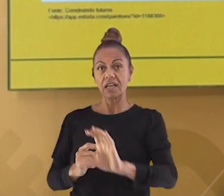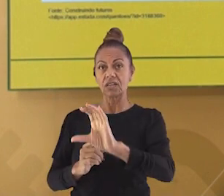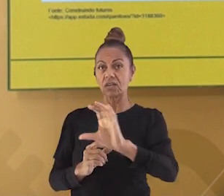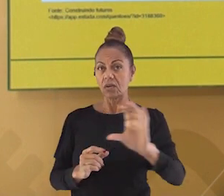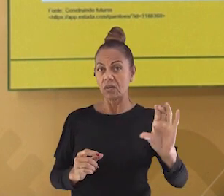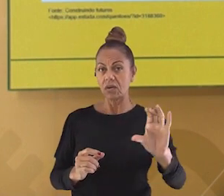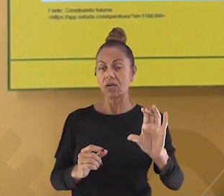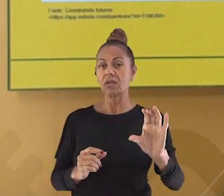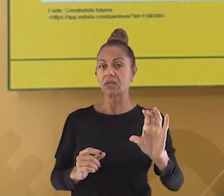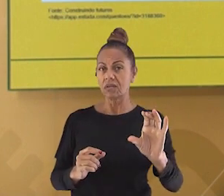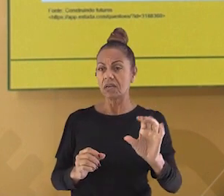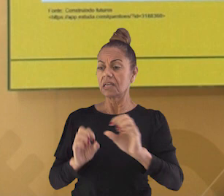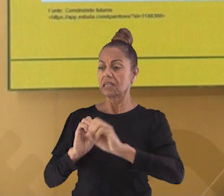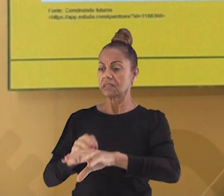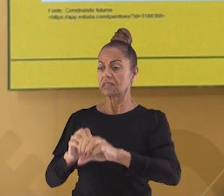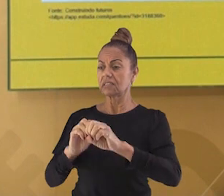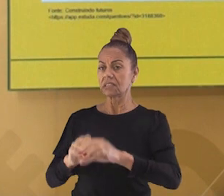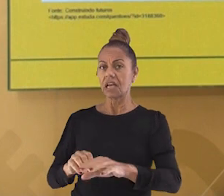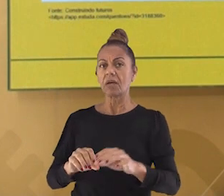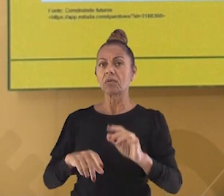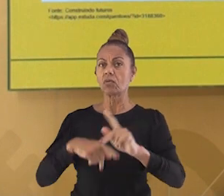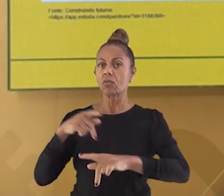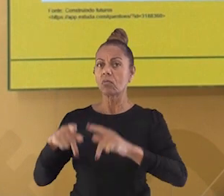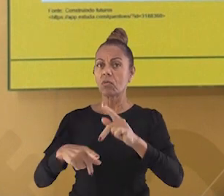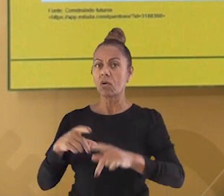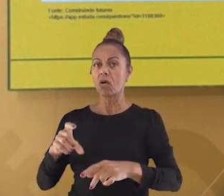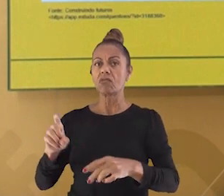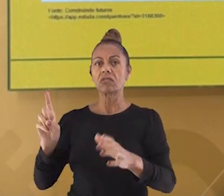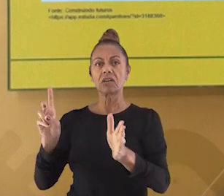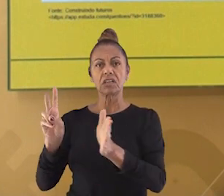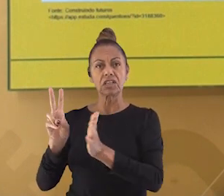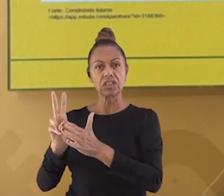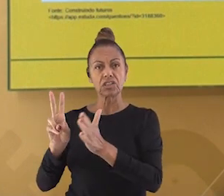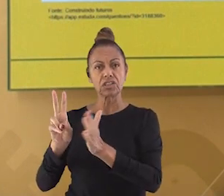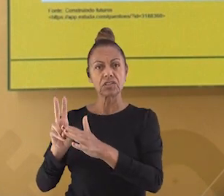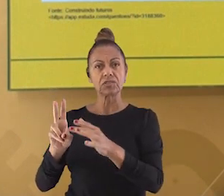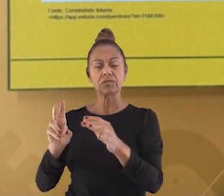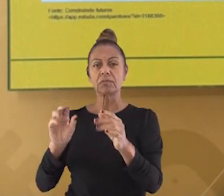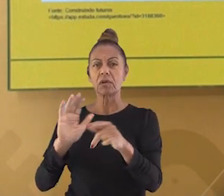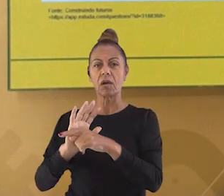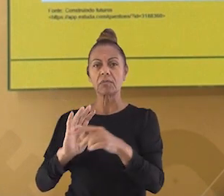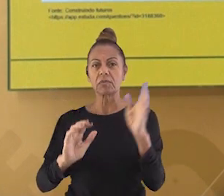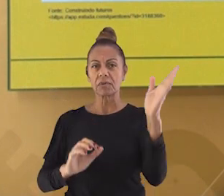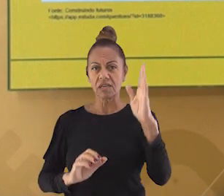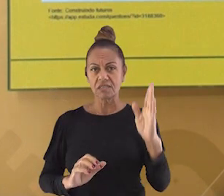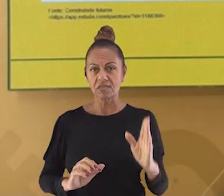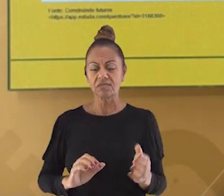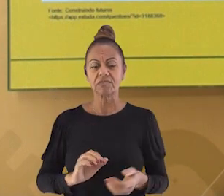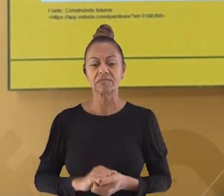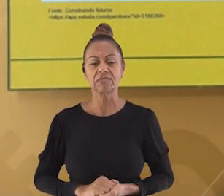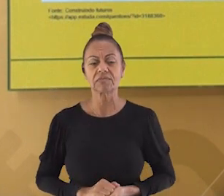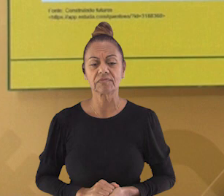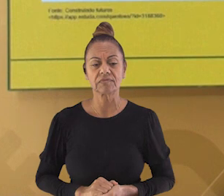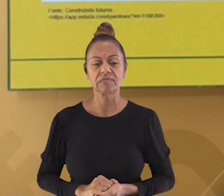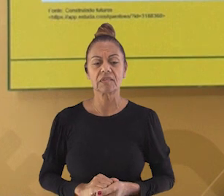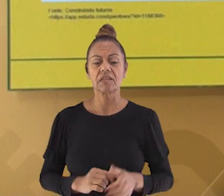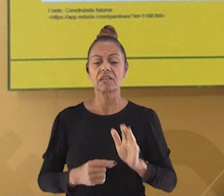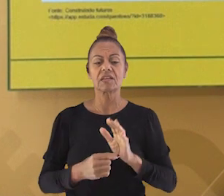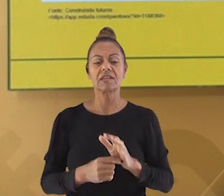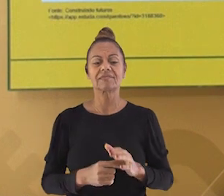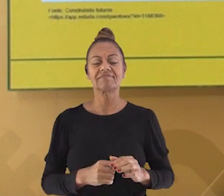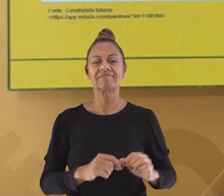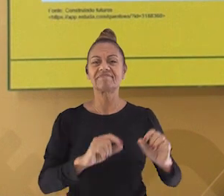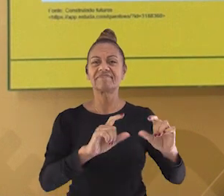os povos indígenas brasileiros. Assim como podemos refletir nessa charge, que apresenta um